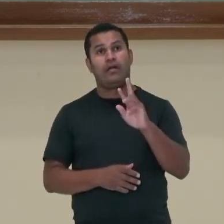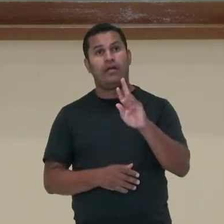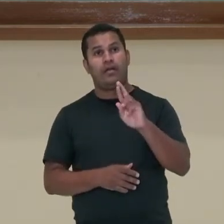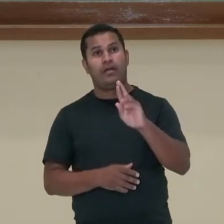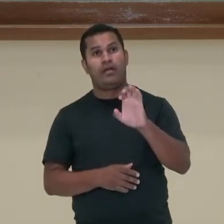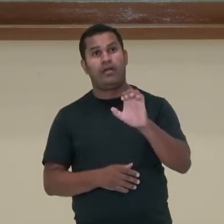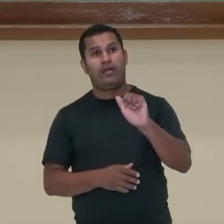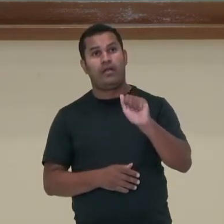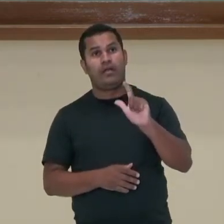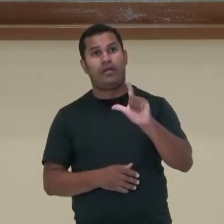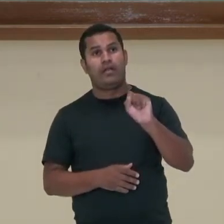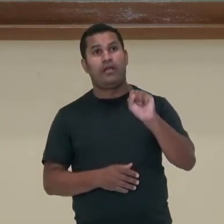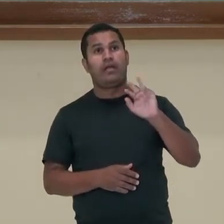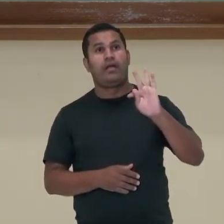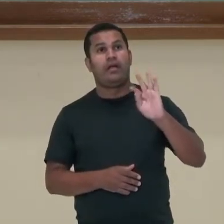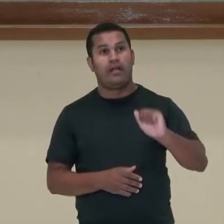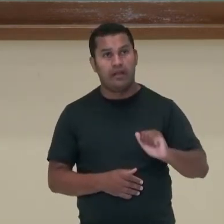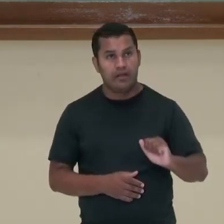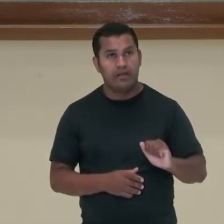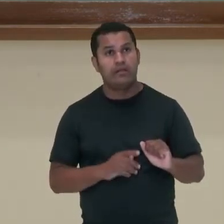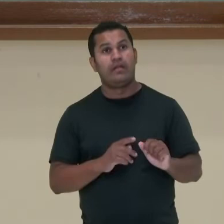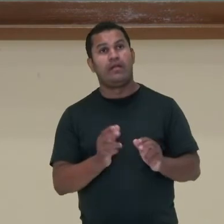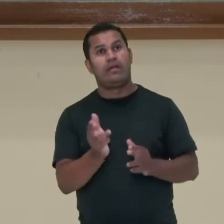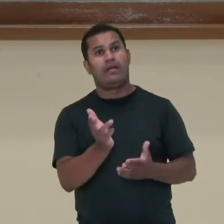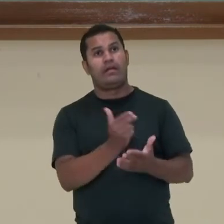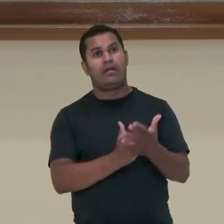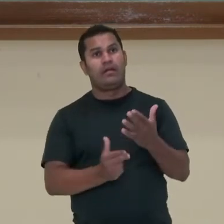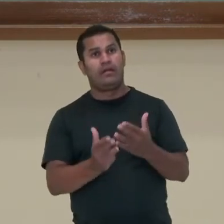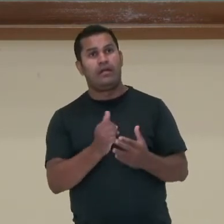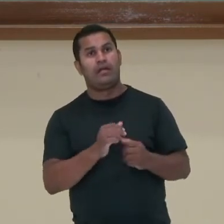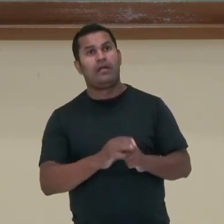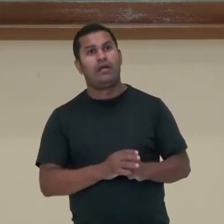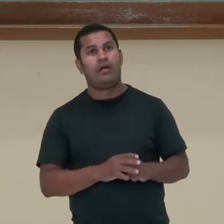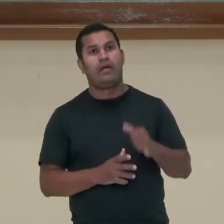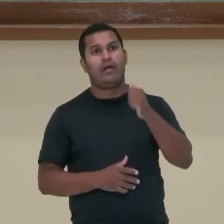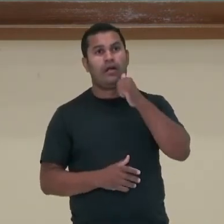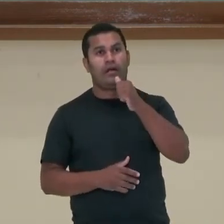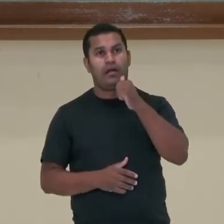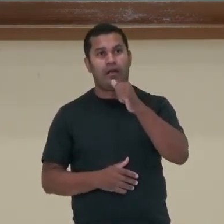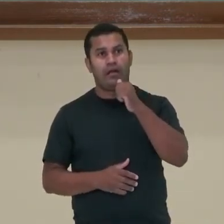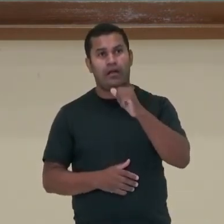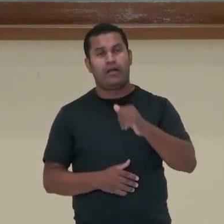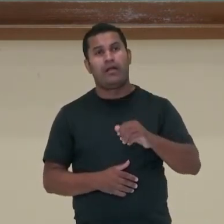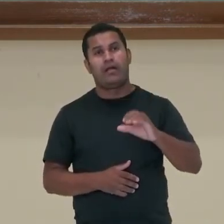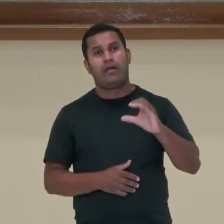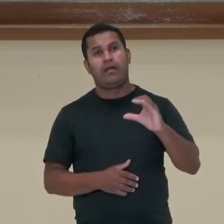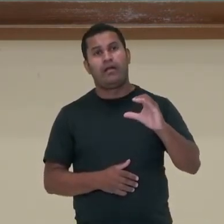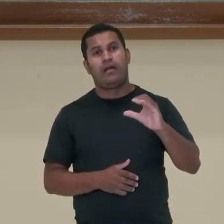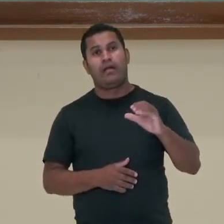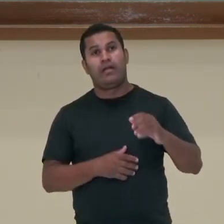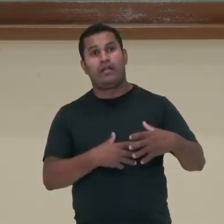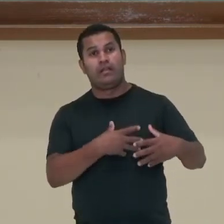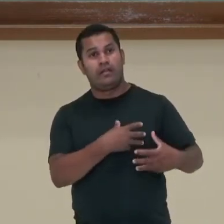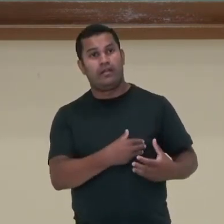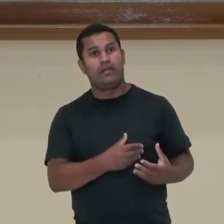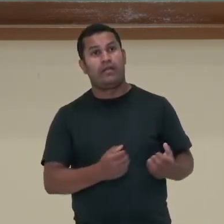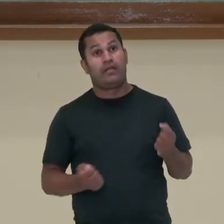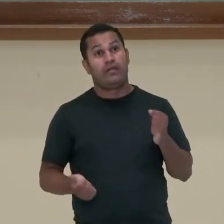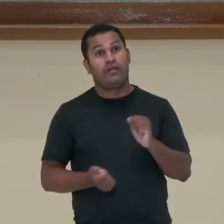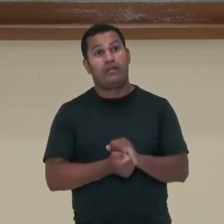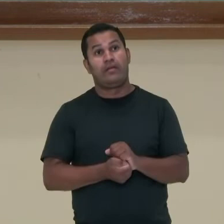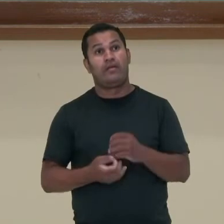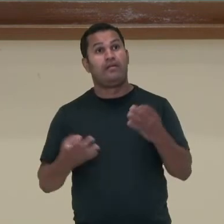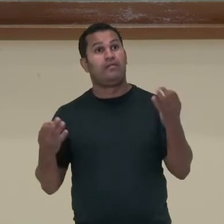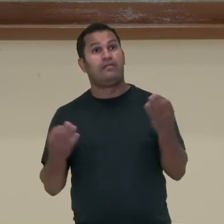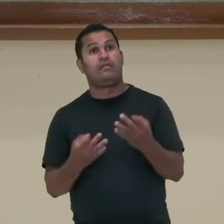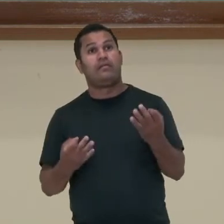ver aqui um pequeno esboço dele, uma camponesa amamentando, uma camponesa já francesa. Então ele tinha esse trabalho assim que